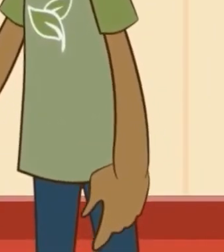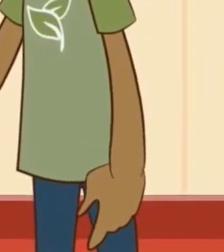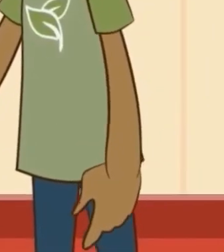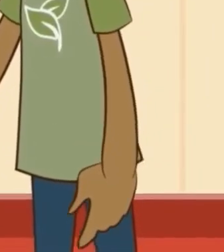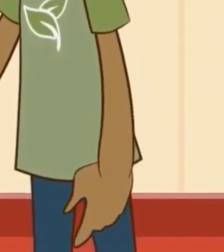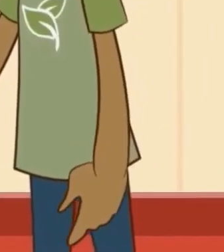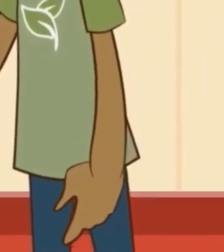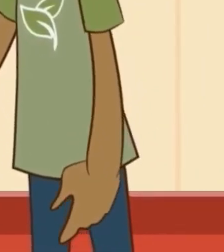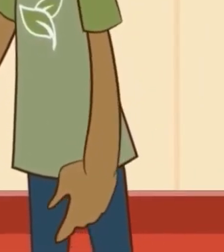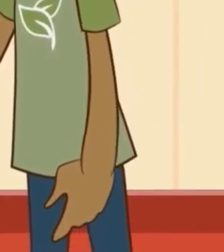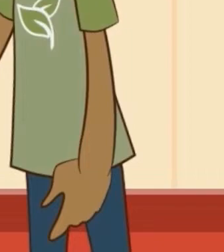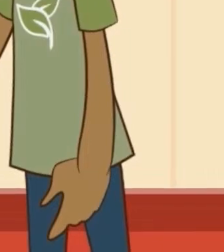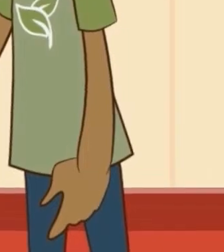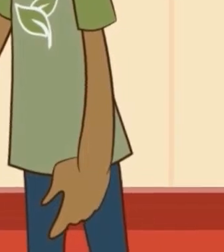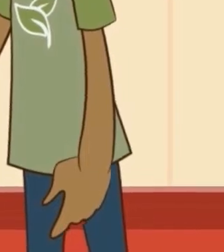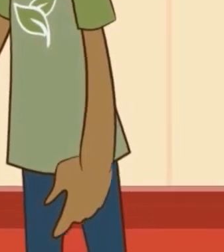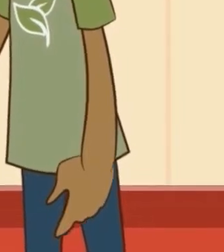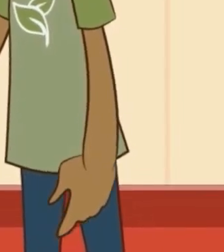He.